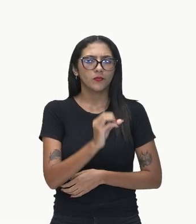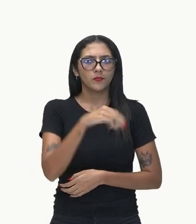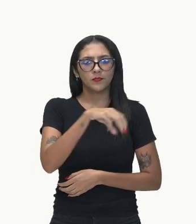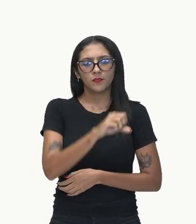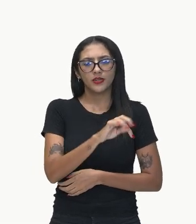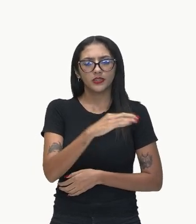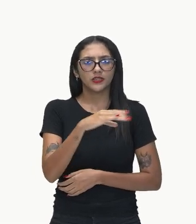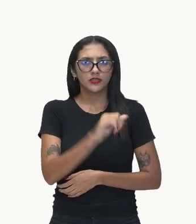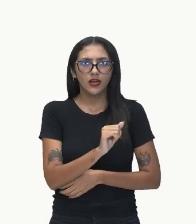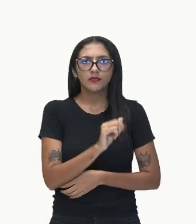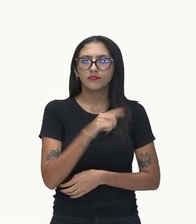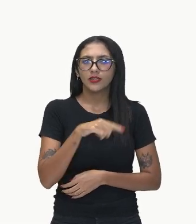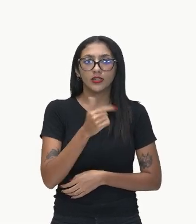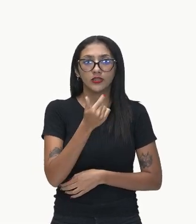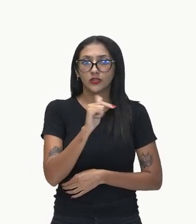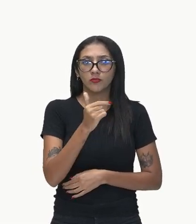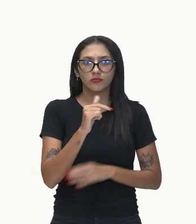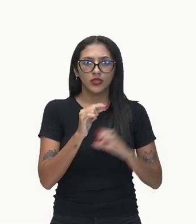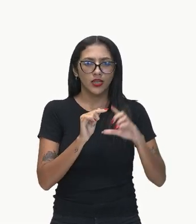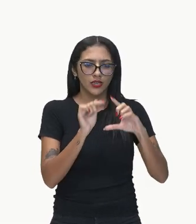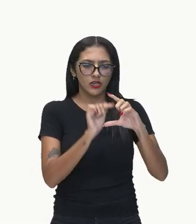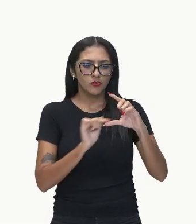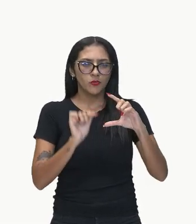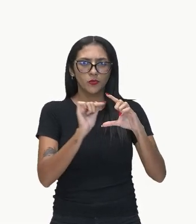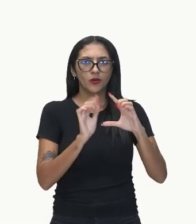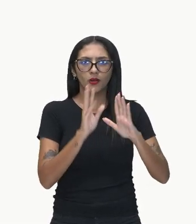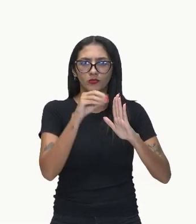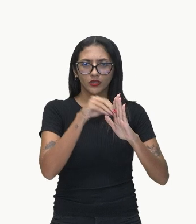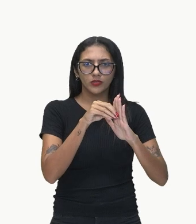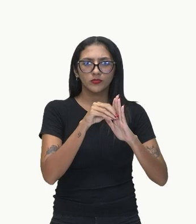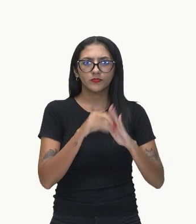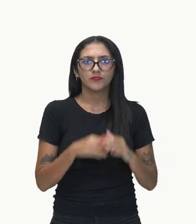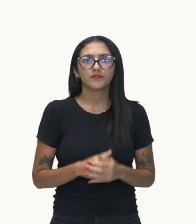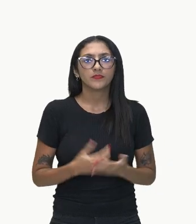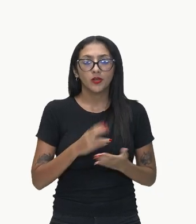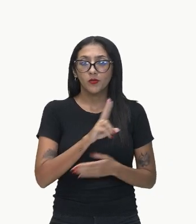ou seja, não tem um núcleo aromático, quer dizer que ela se chama